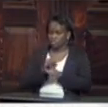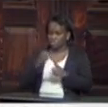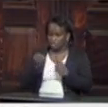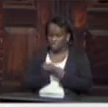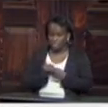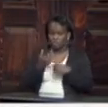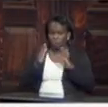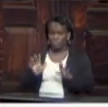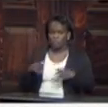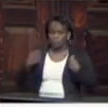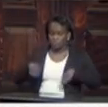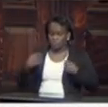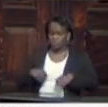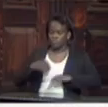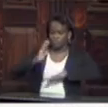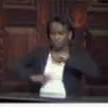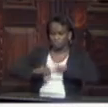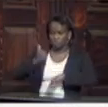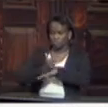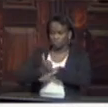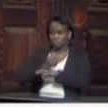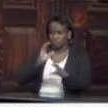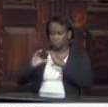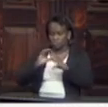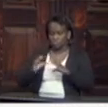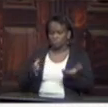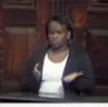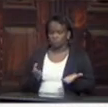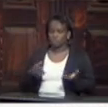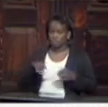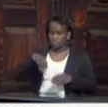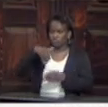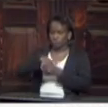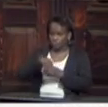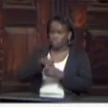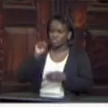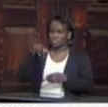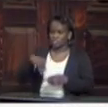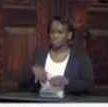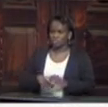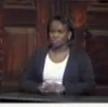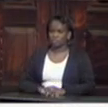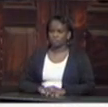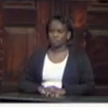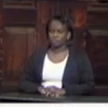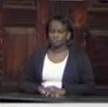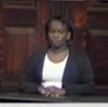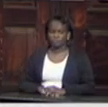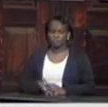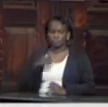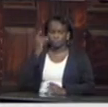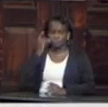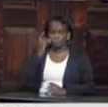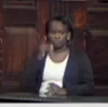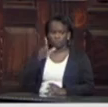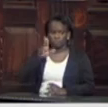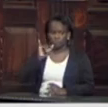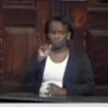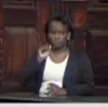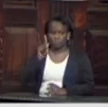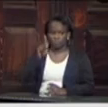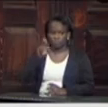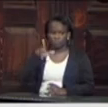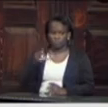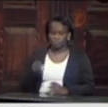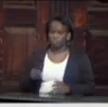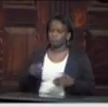não houver a valorização do profissional de comunicação. Então, o nosso voto é pelo voto sim. Deputado Luiz Paulo.